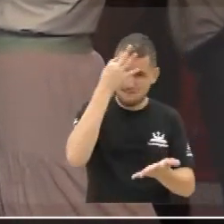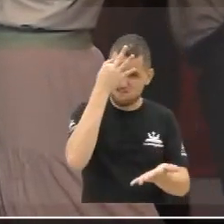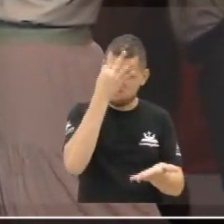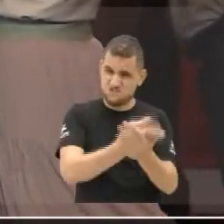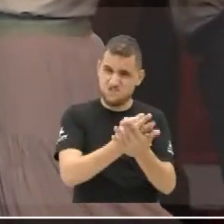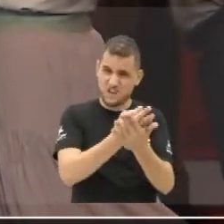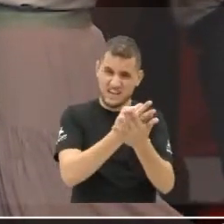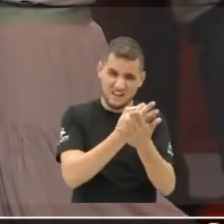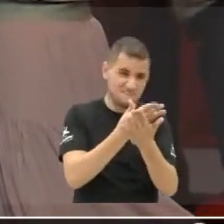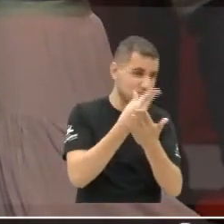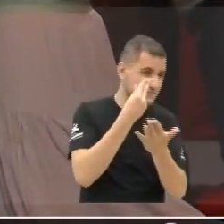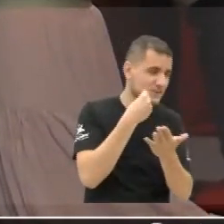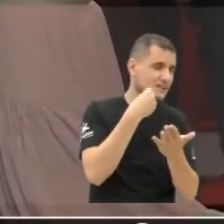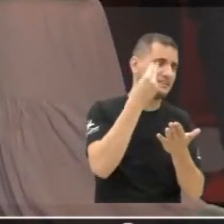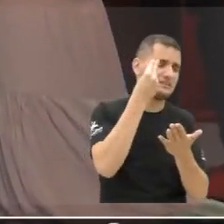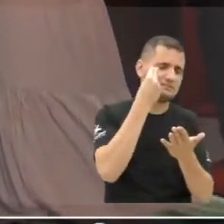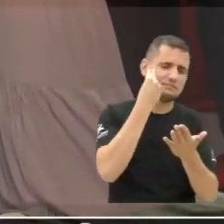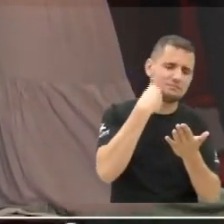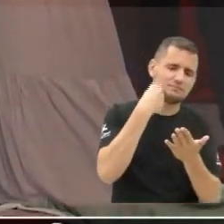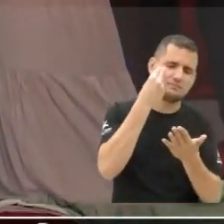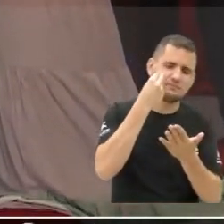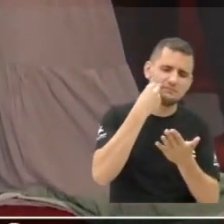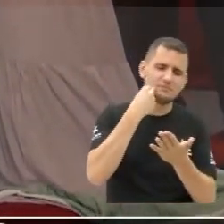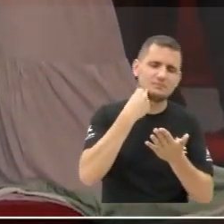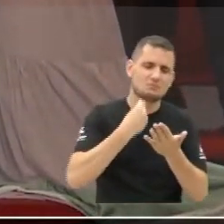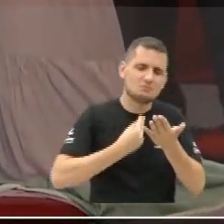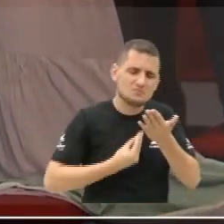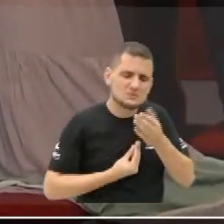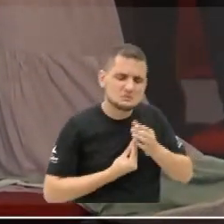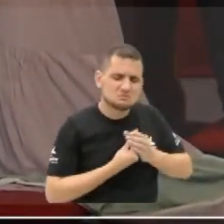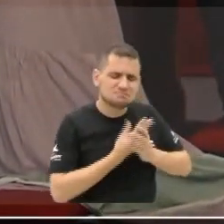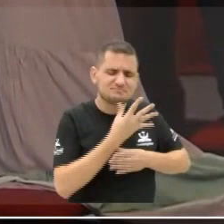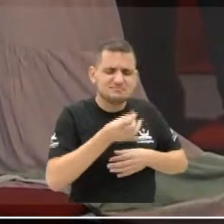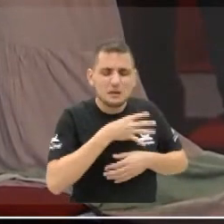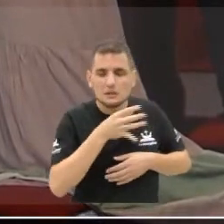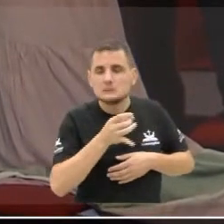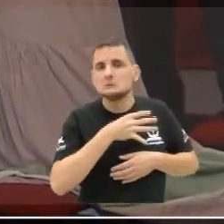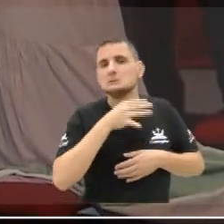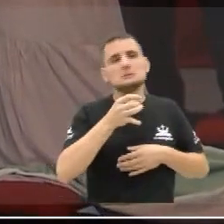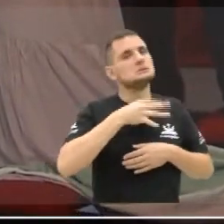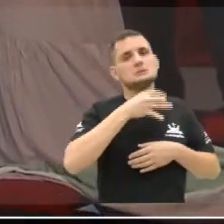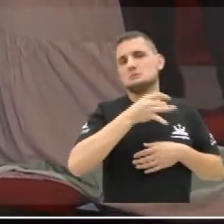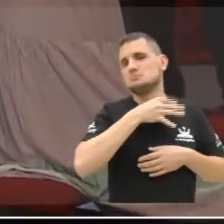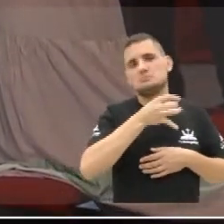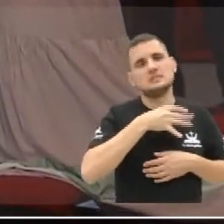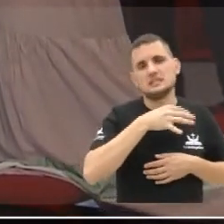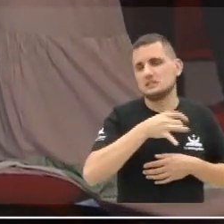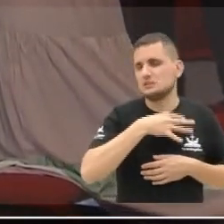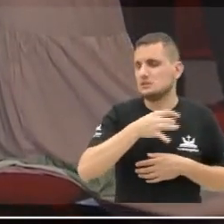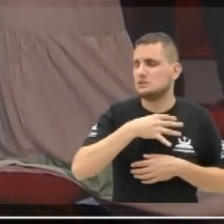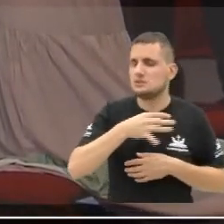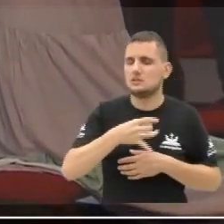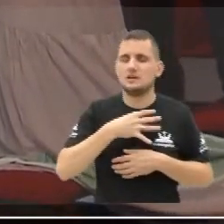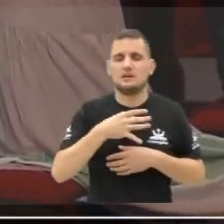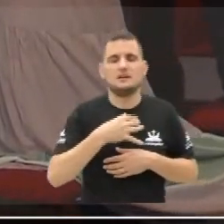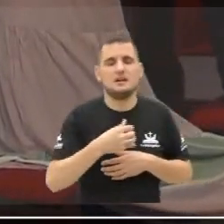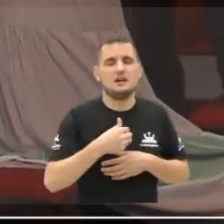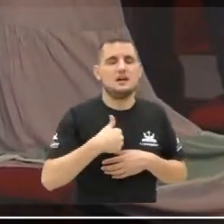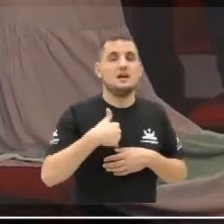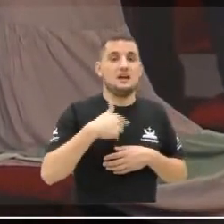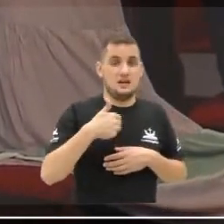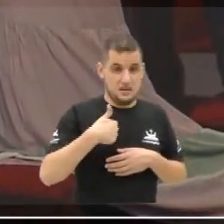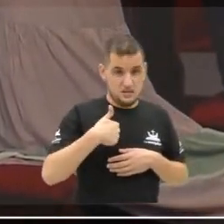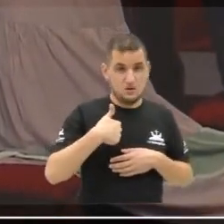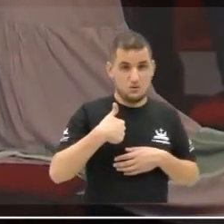a fraquejar, o medo se instala no lugar. Esqueço da